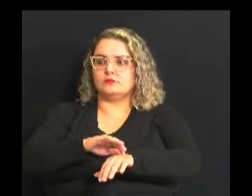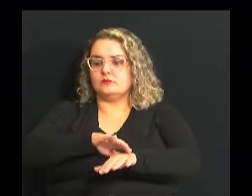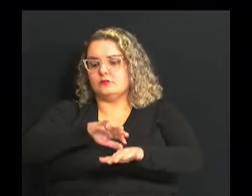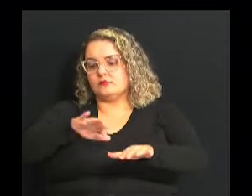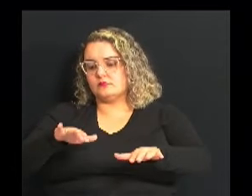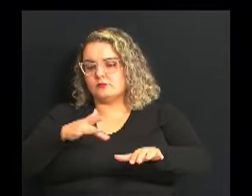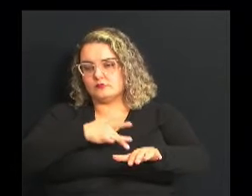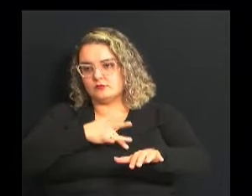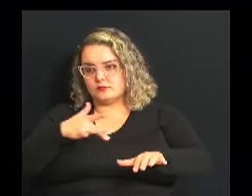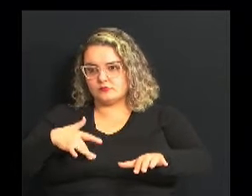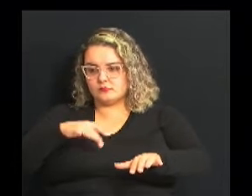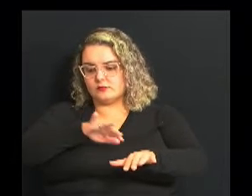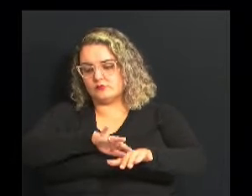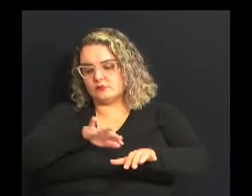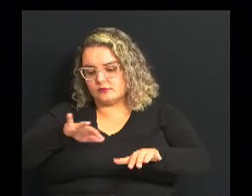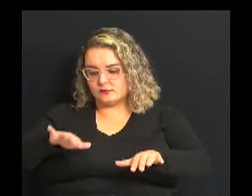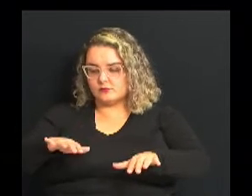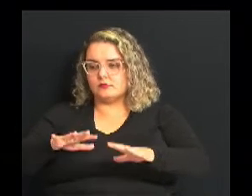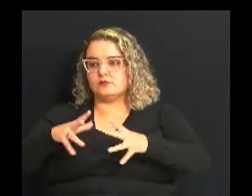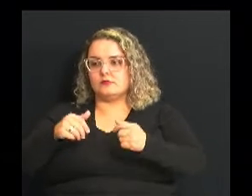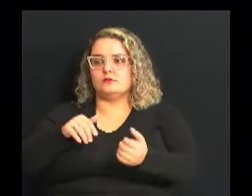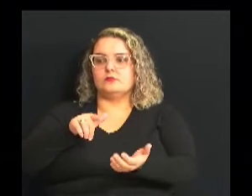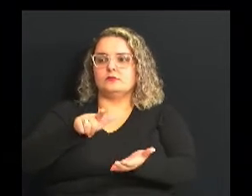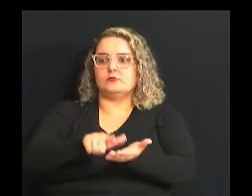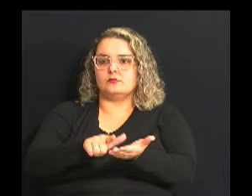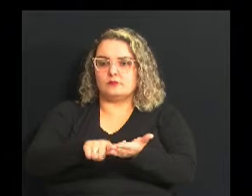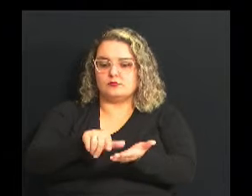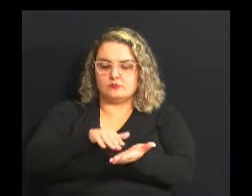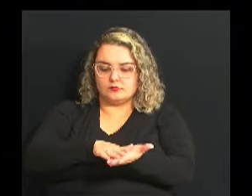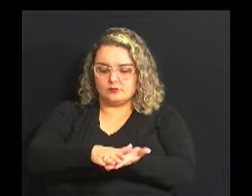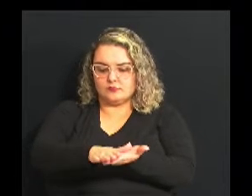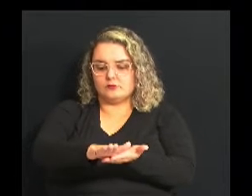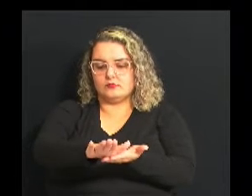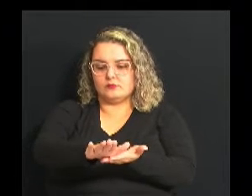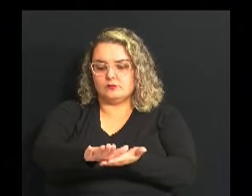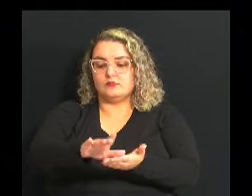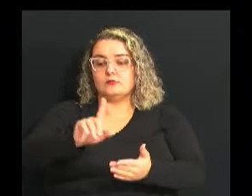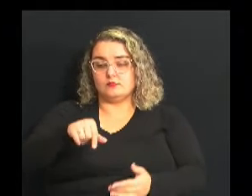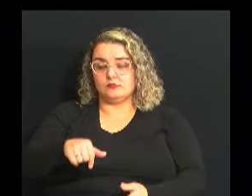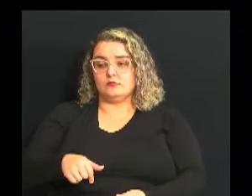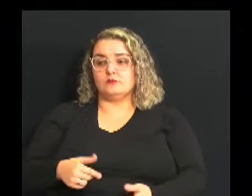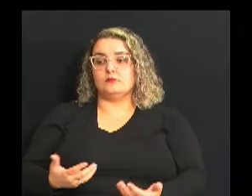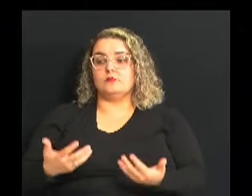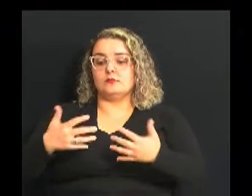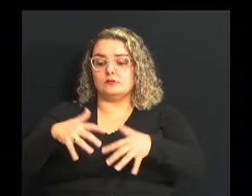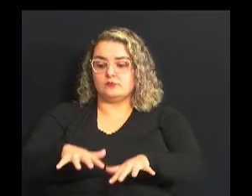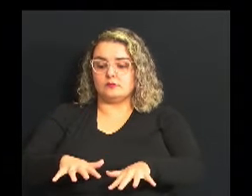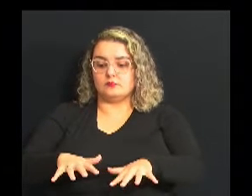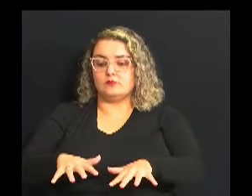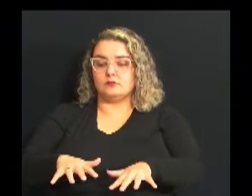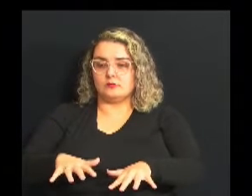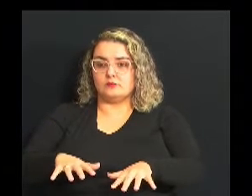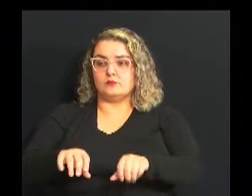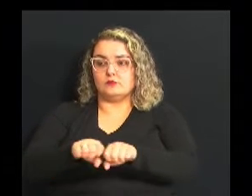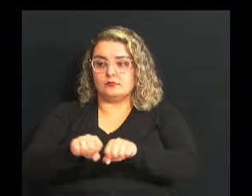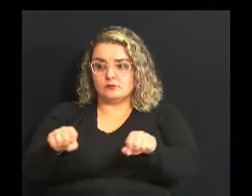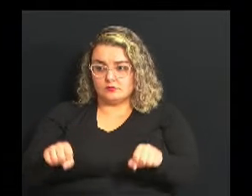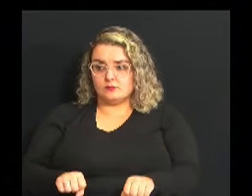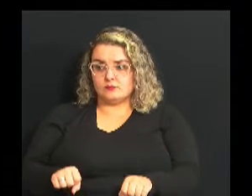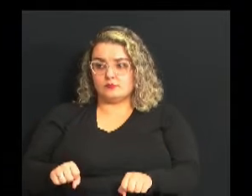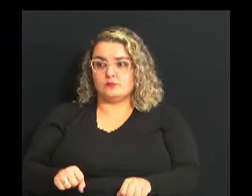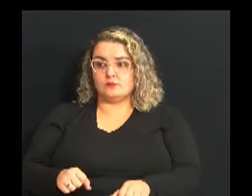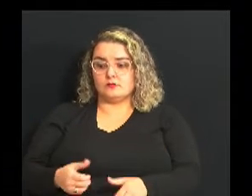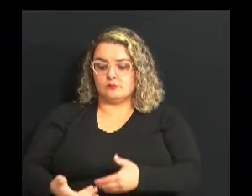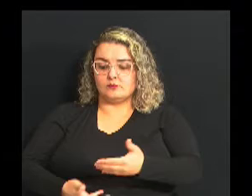isso que hoje é impresso, né, no papel, a ideia é incluir no sistema, né, que vai tratar todo o fluxo